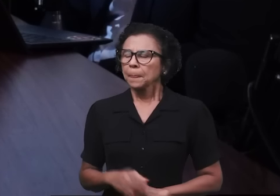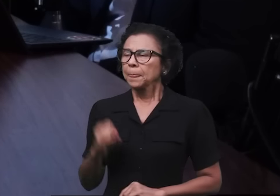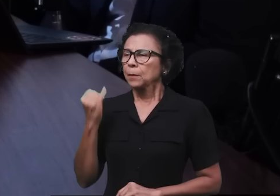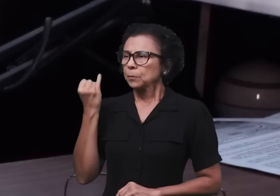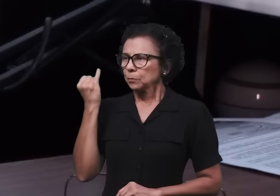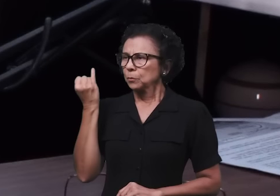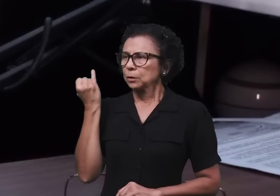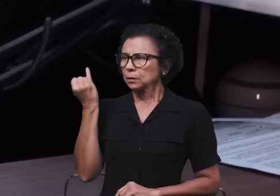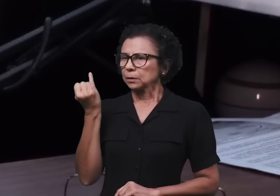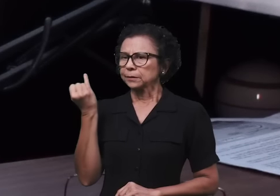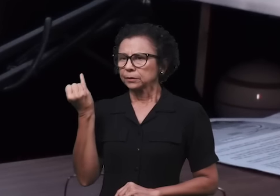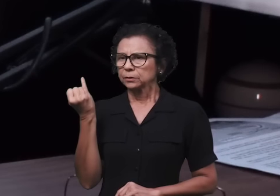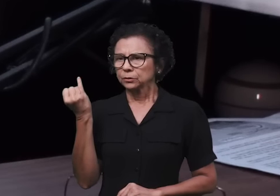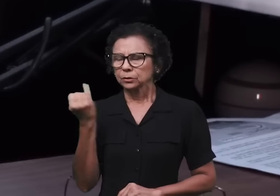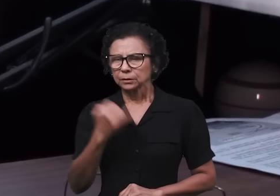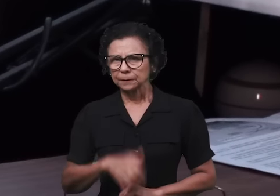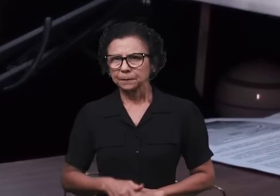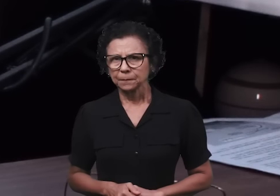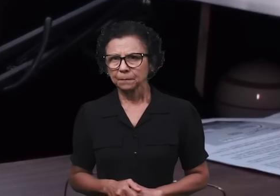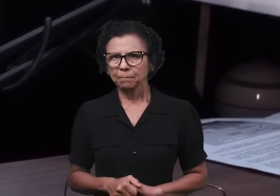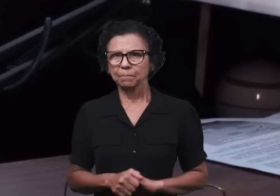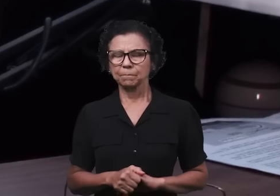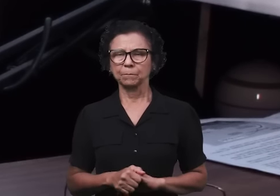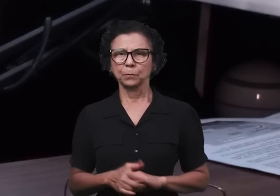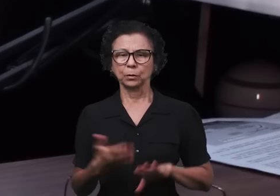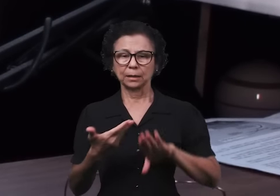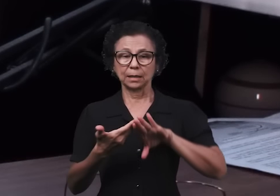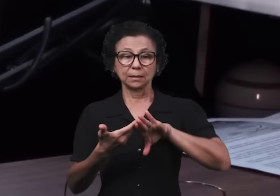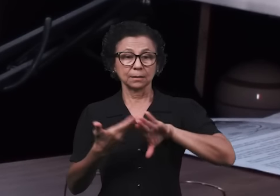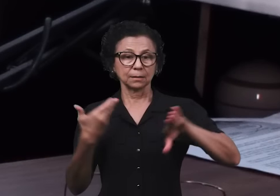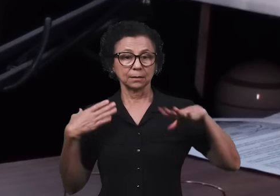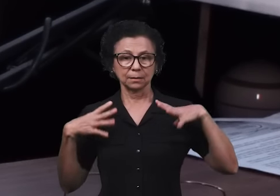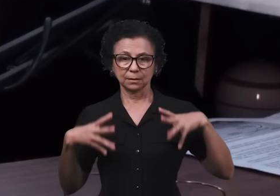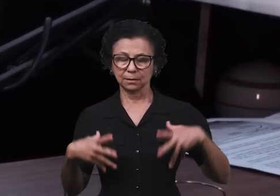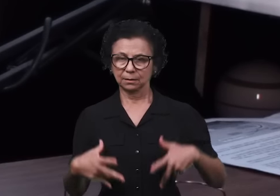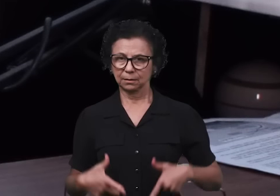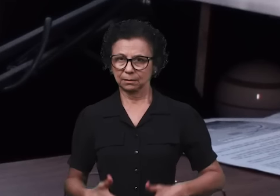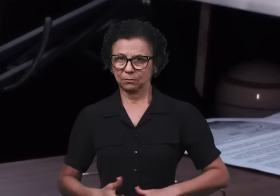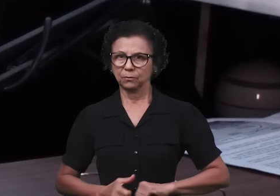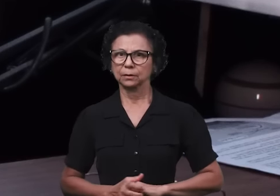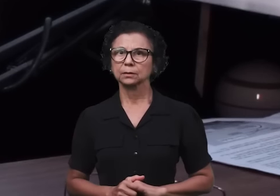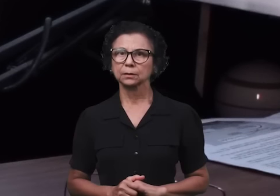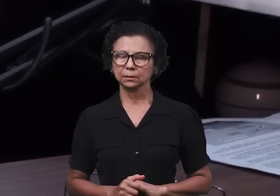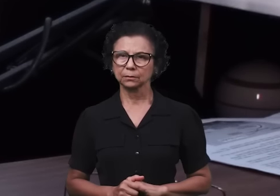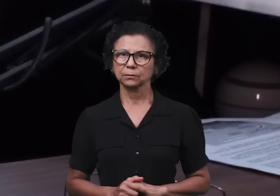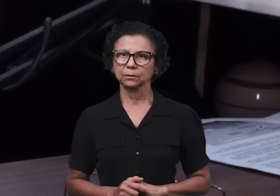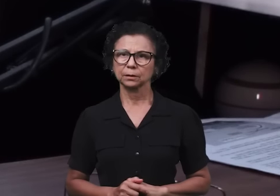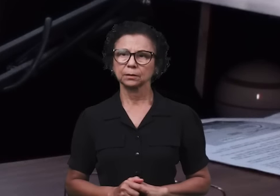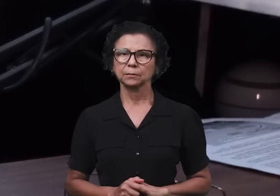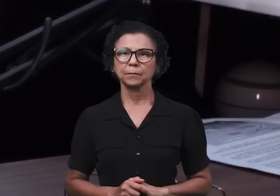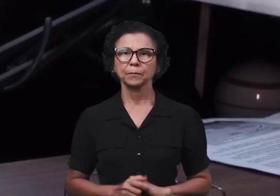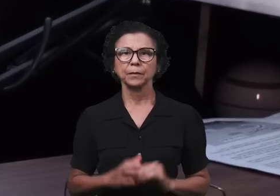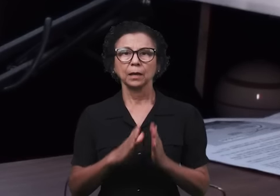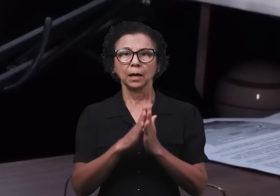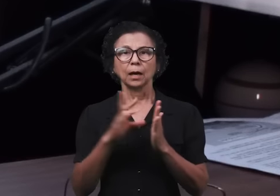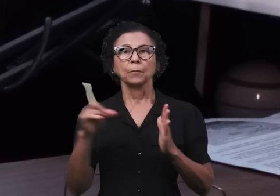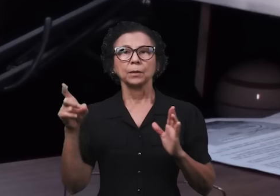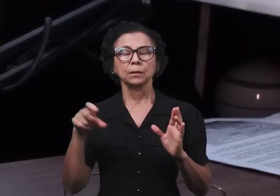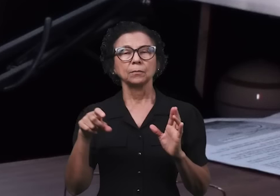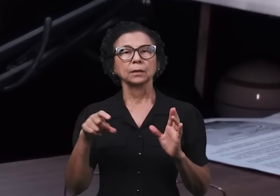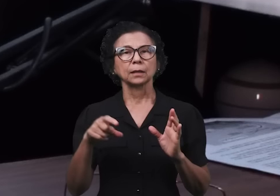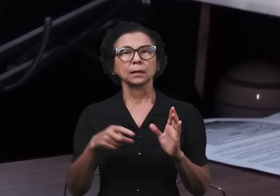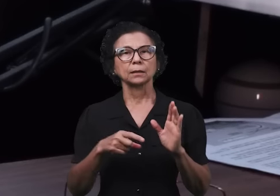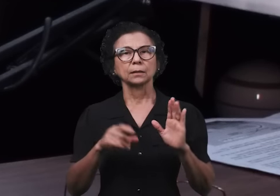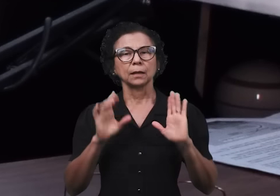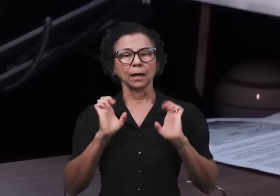foi colocado, que a santificação não é algo exterior, né? A Bíblia, se nós olharmos para a palavra, ela é um código